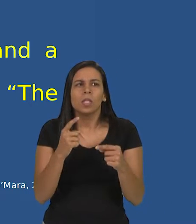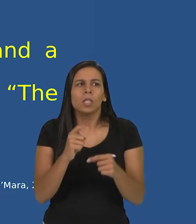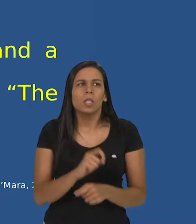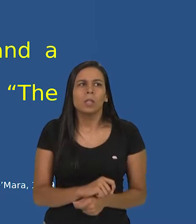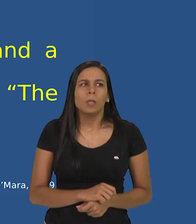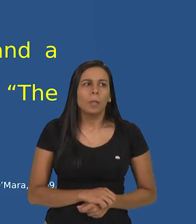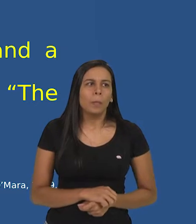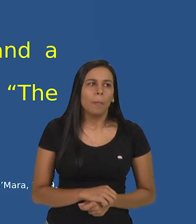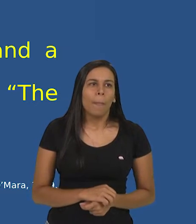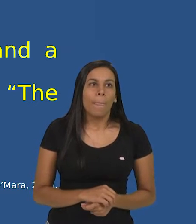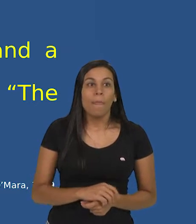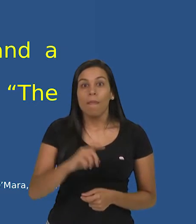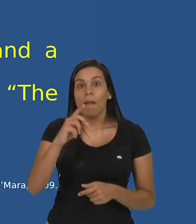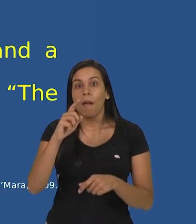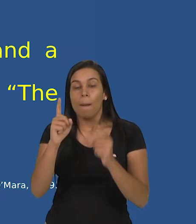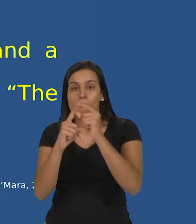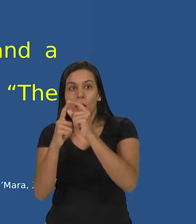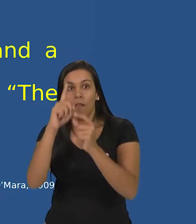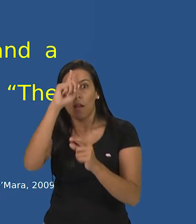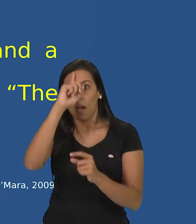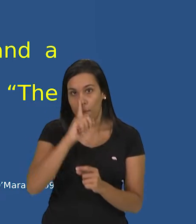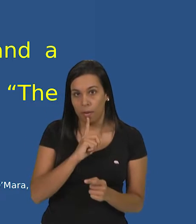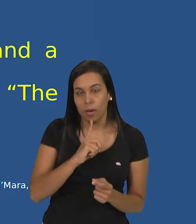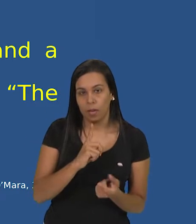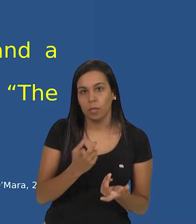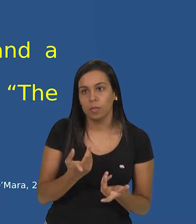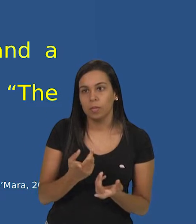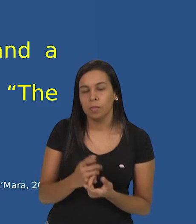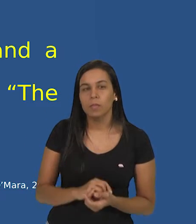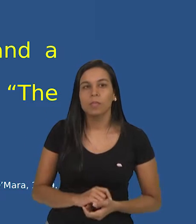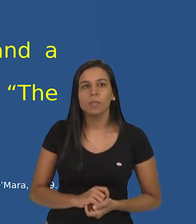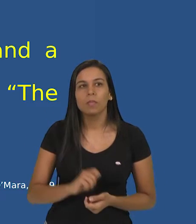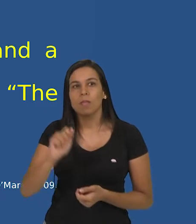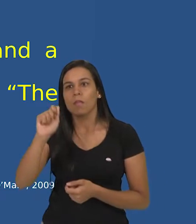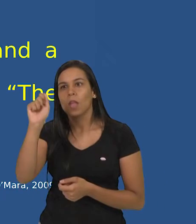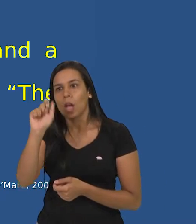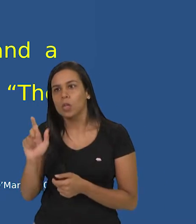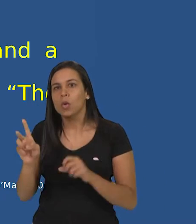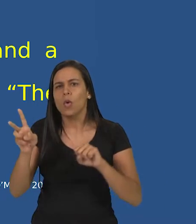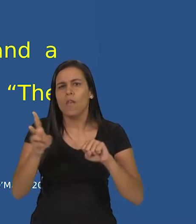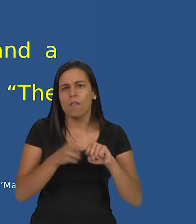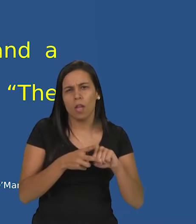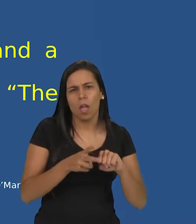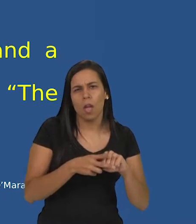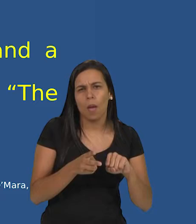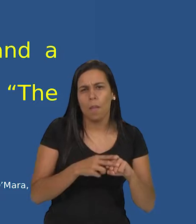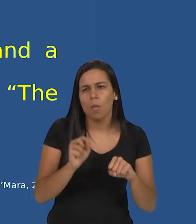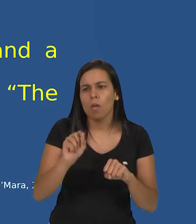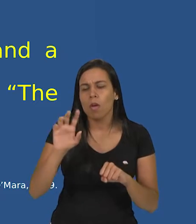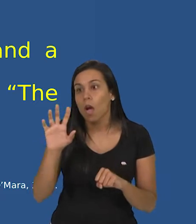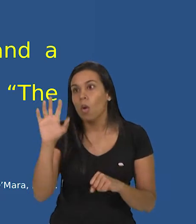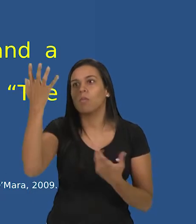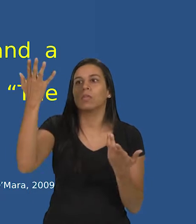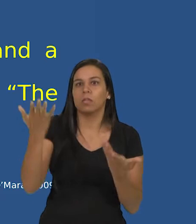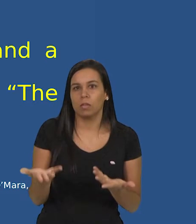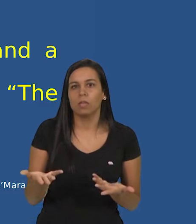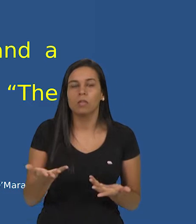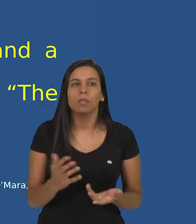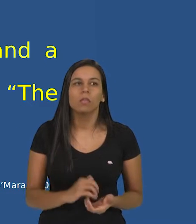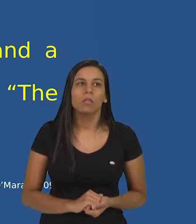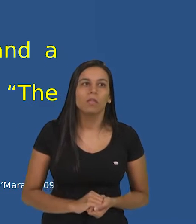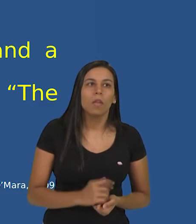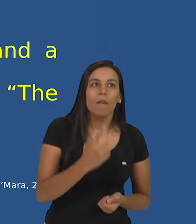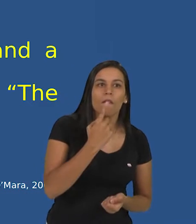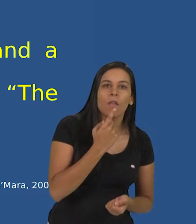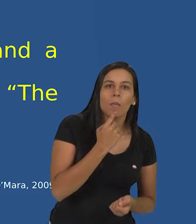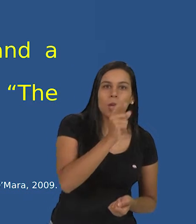As amarelas são as palavras decisivas do texto, as azuis são os verbos que geralmente indicam aquela ação que está acontecendo, e o vermelho aqui